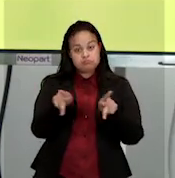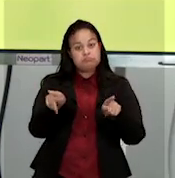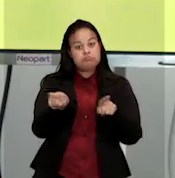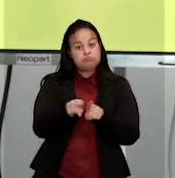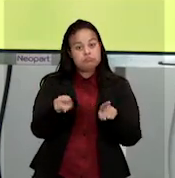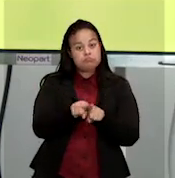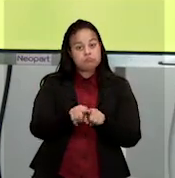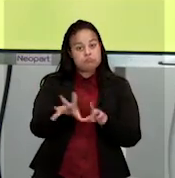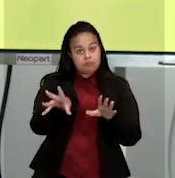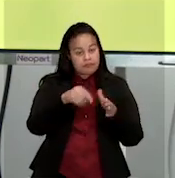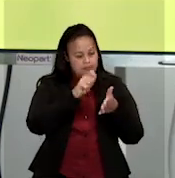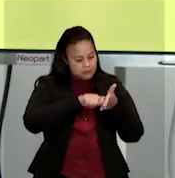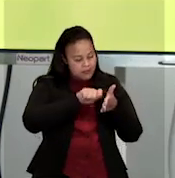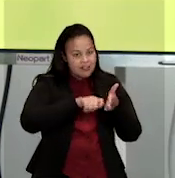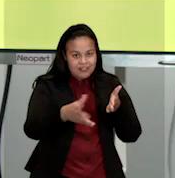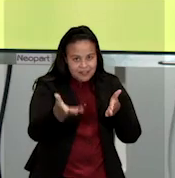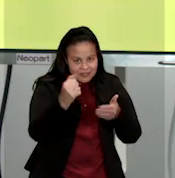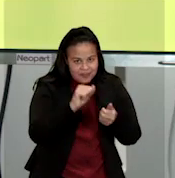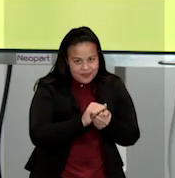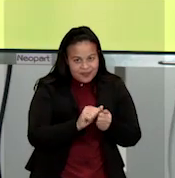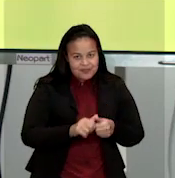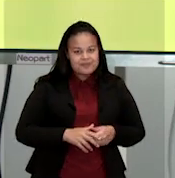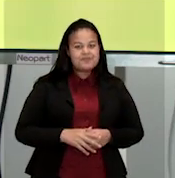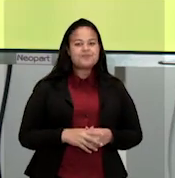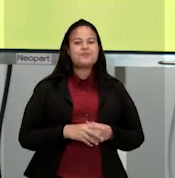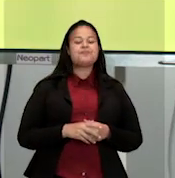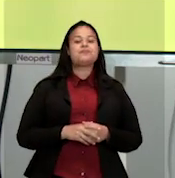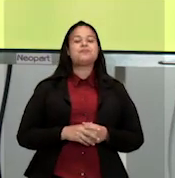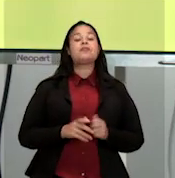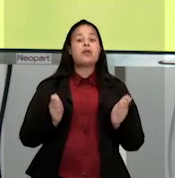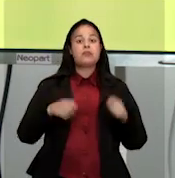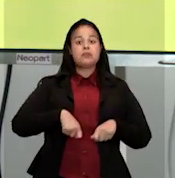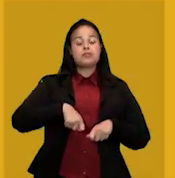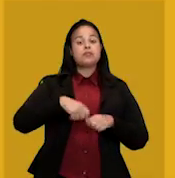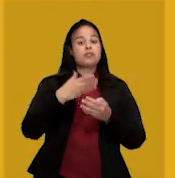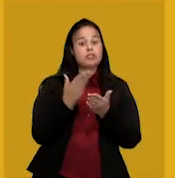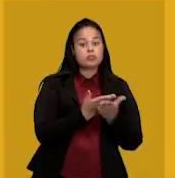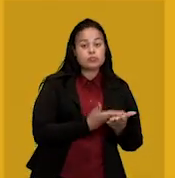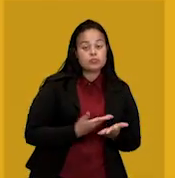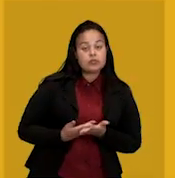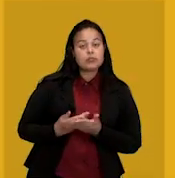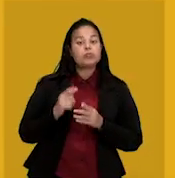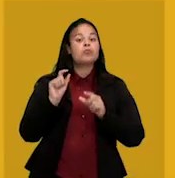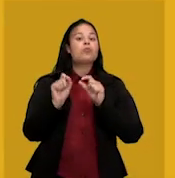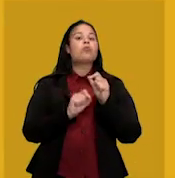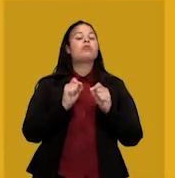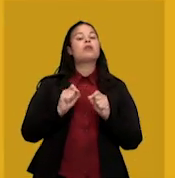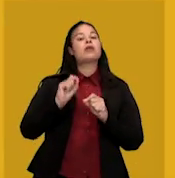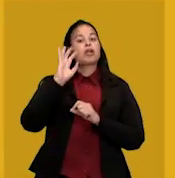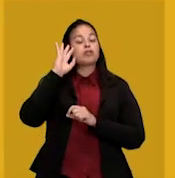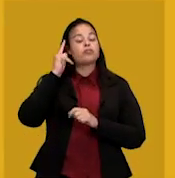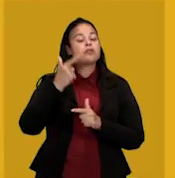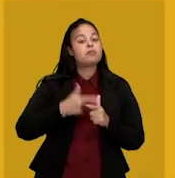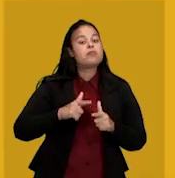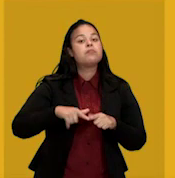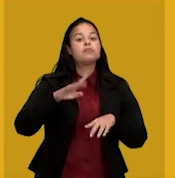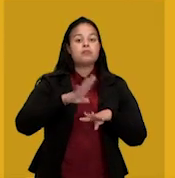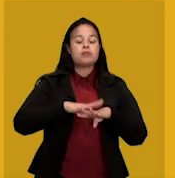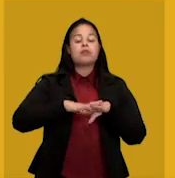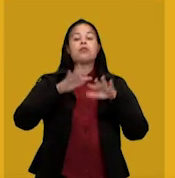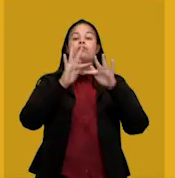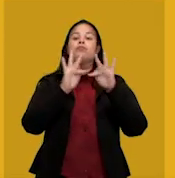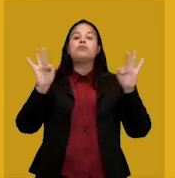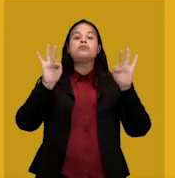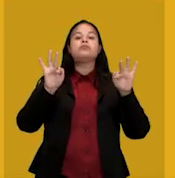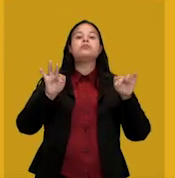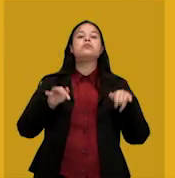Pegou o seu PET? Então vamos lá. Então, essa habilidade que iremos trabalhar, resolver problemas que envolvam uma função do tipo